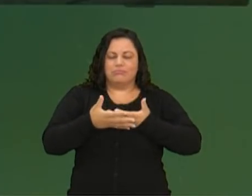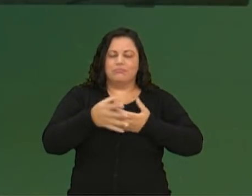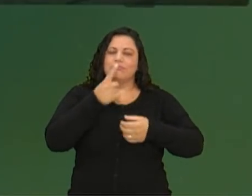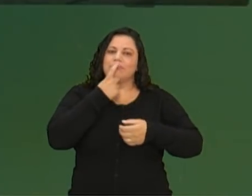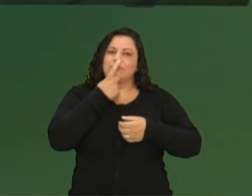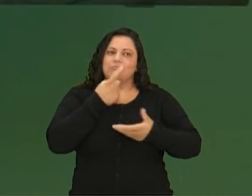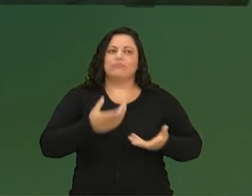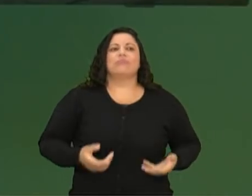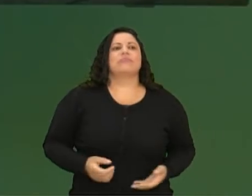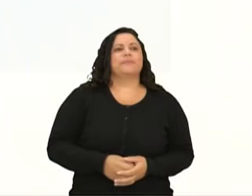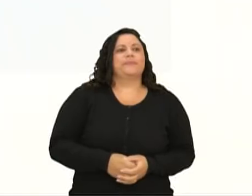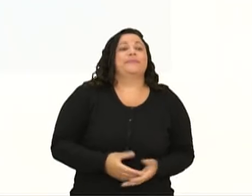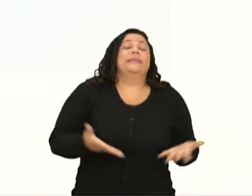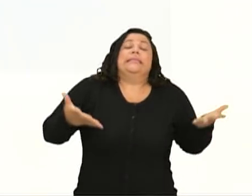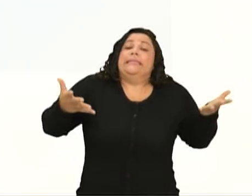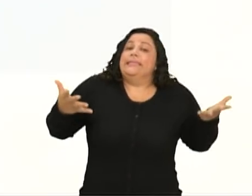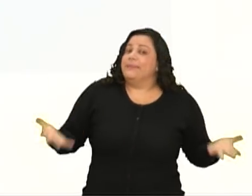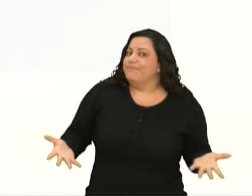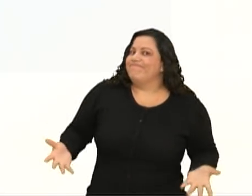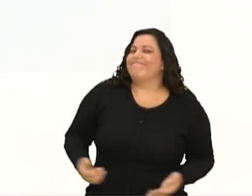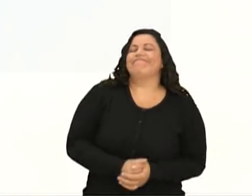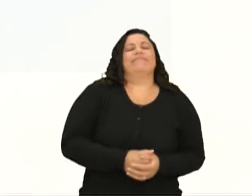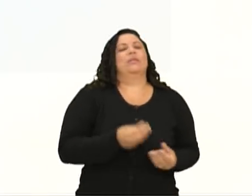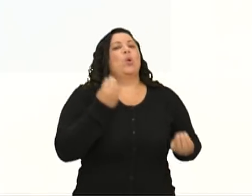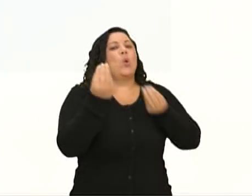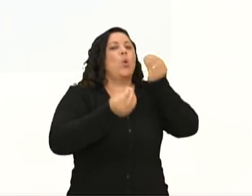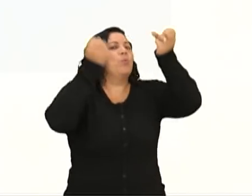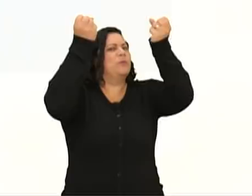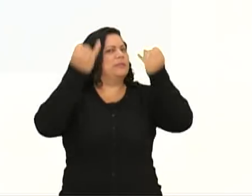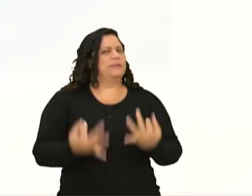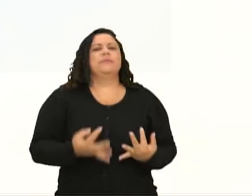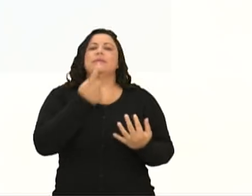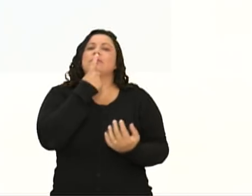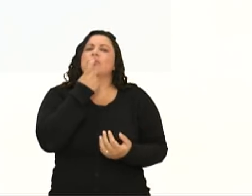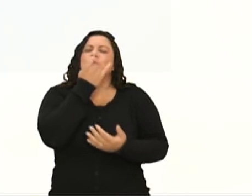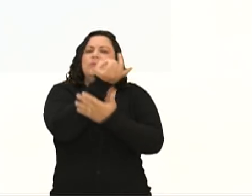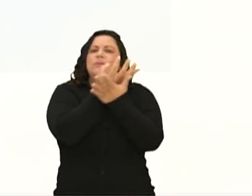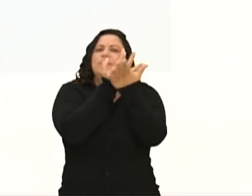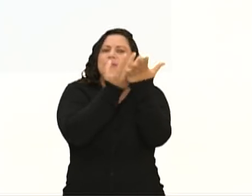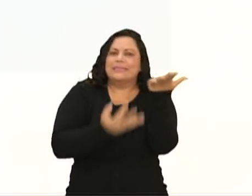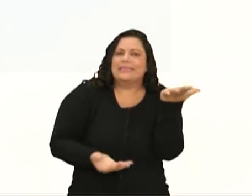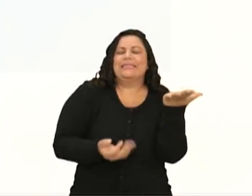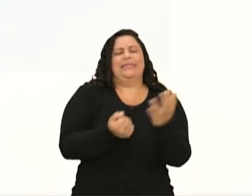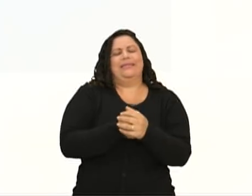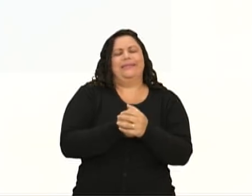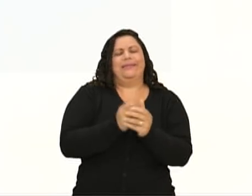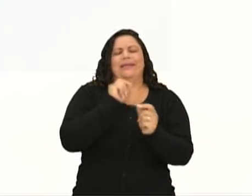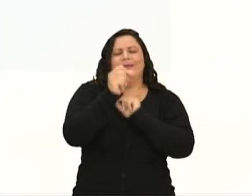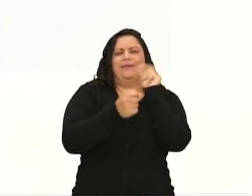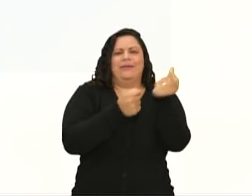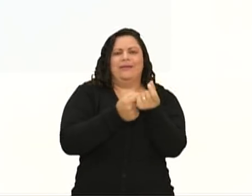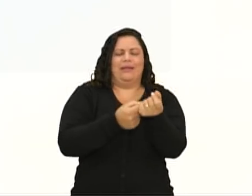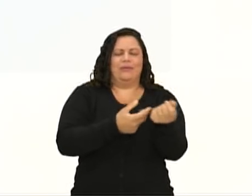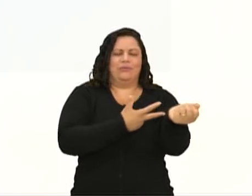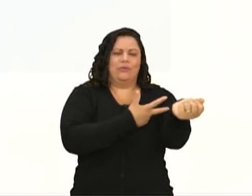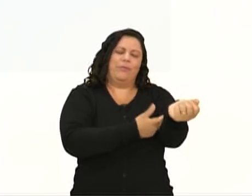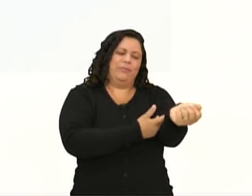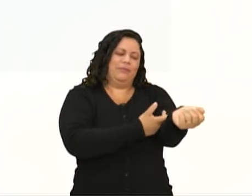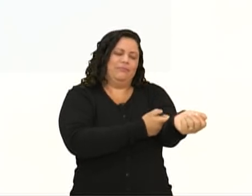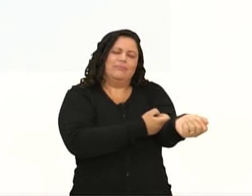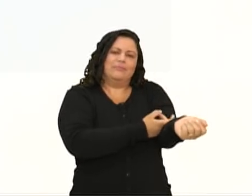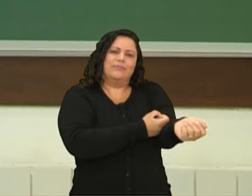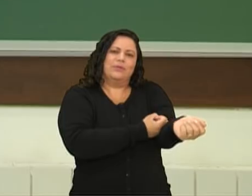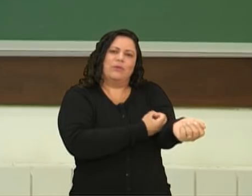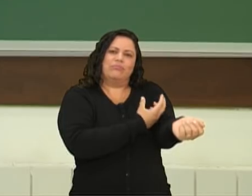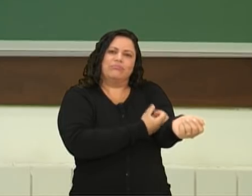Não tem como a gente falar sobre sangue e não comentar sobre a doação de sangue, não é mesmo? Sangue agora